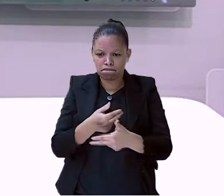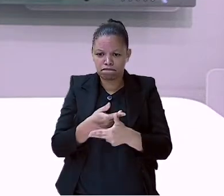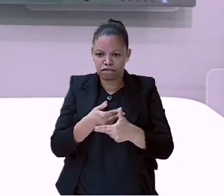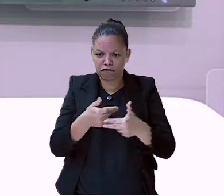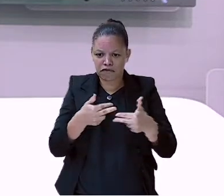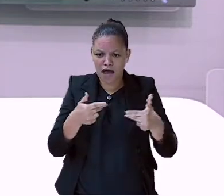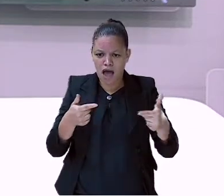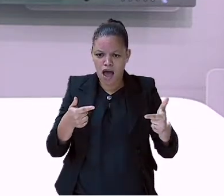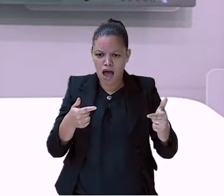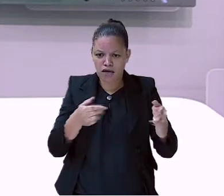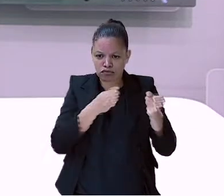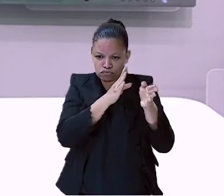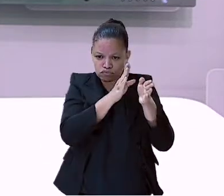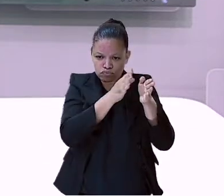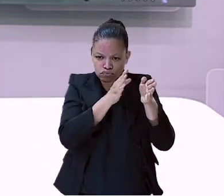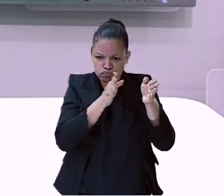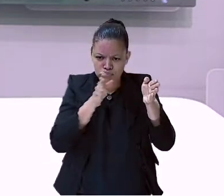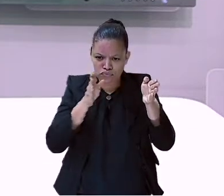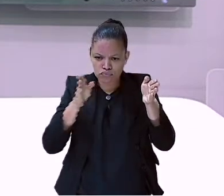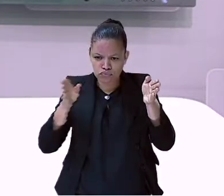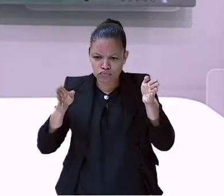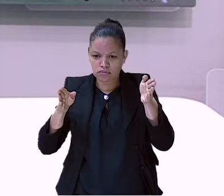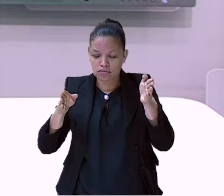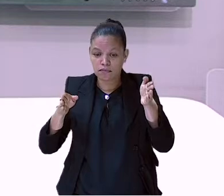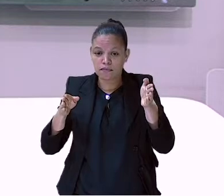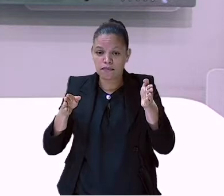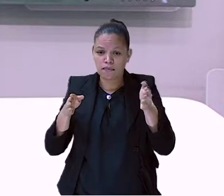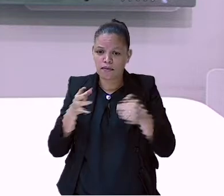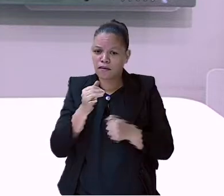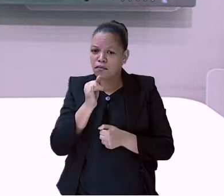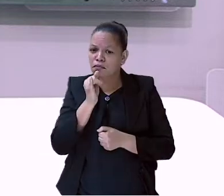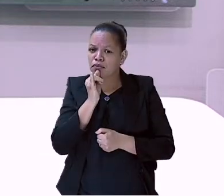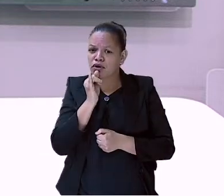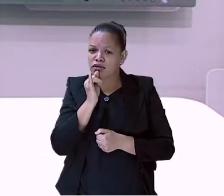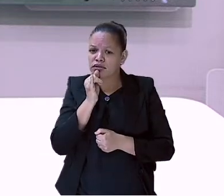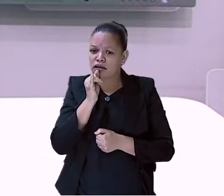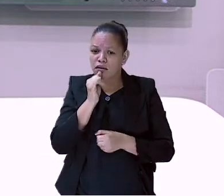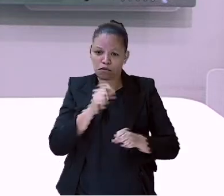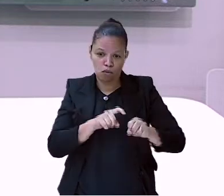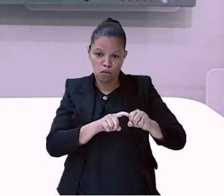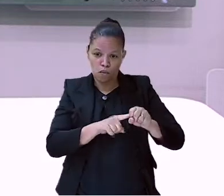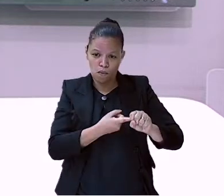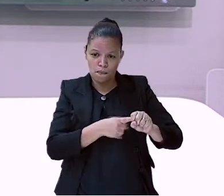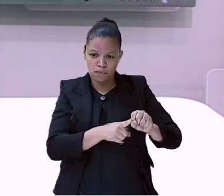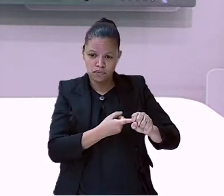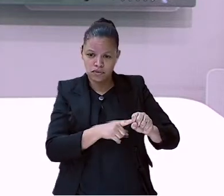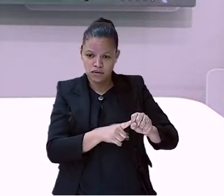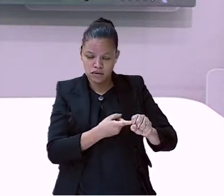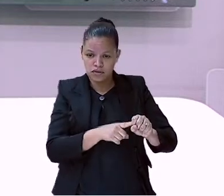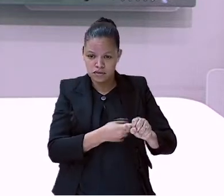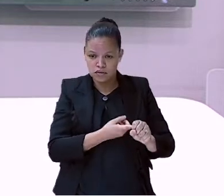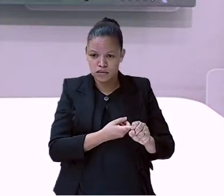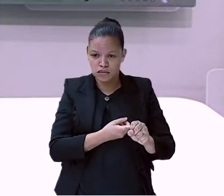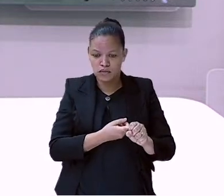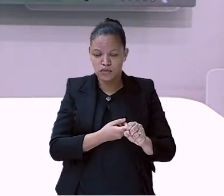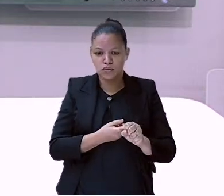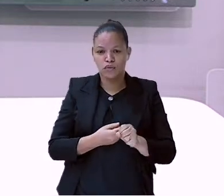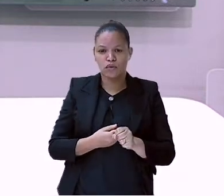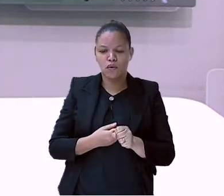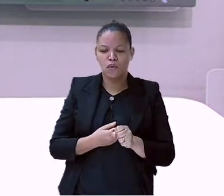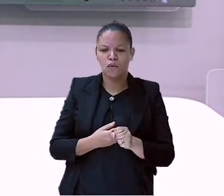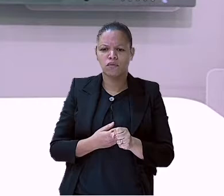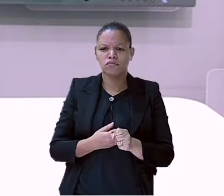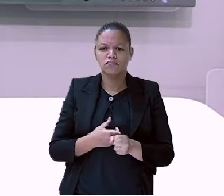o apontador, ele passou do meio. Então, se ele passou do meio, ele passou de 5 milímetros. Porque a metade de 10